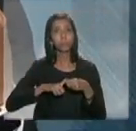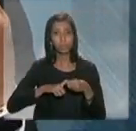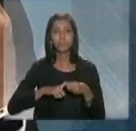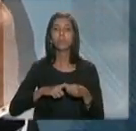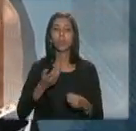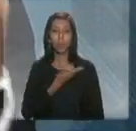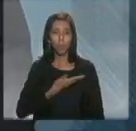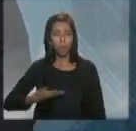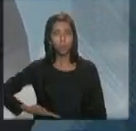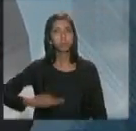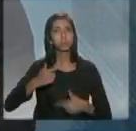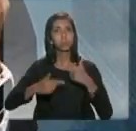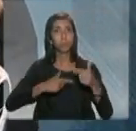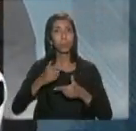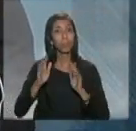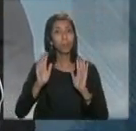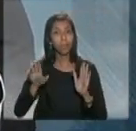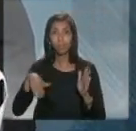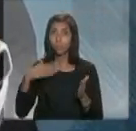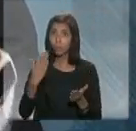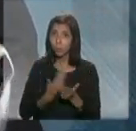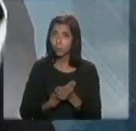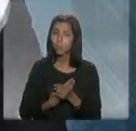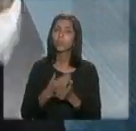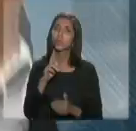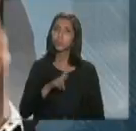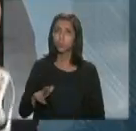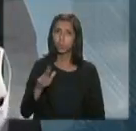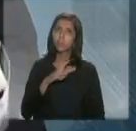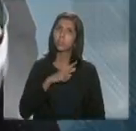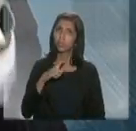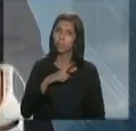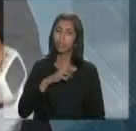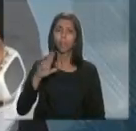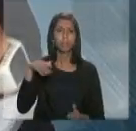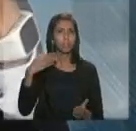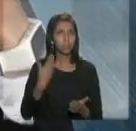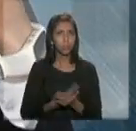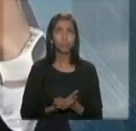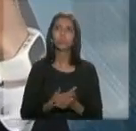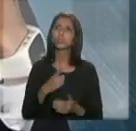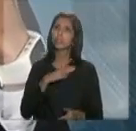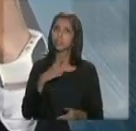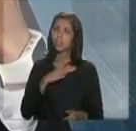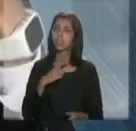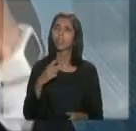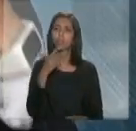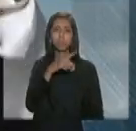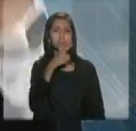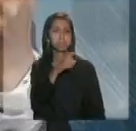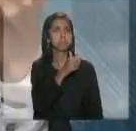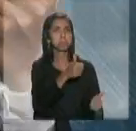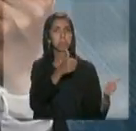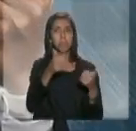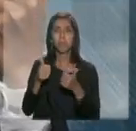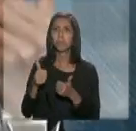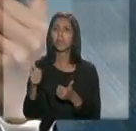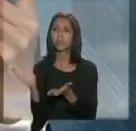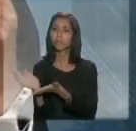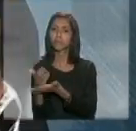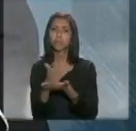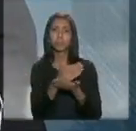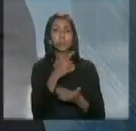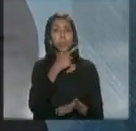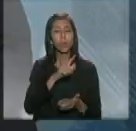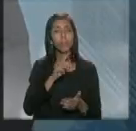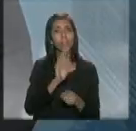meio governamental, mas até hoje é utilizado e até hoje eles têm um elevado ganho de